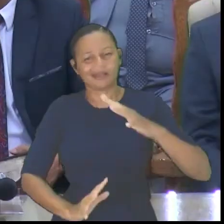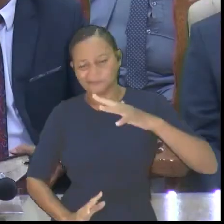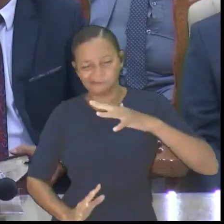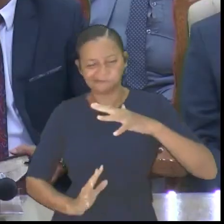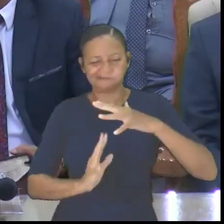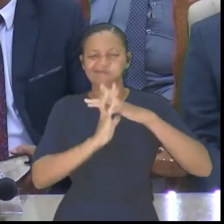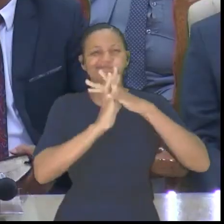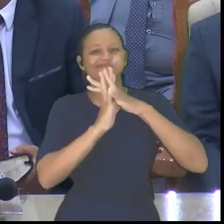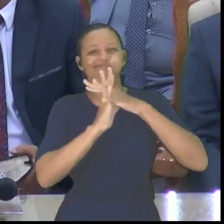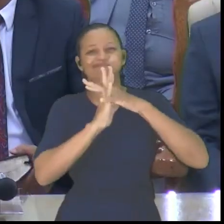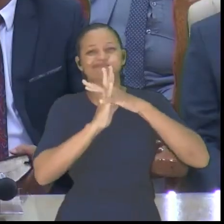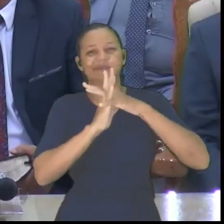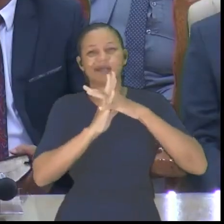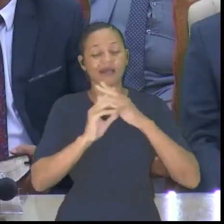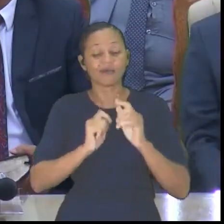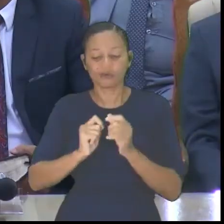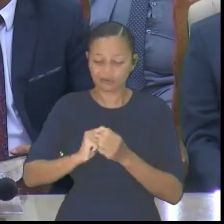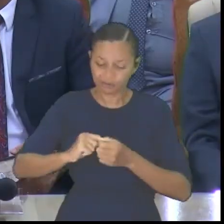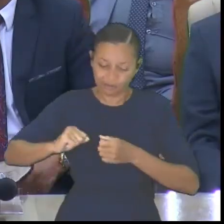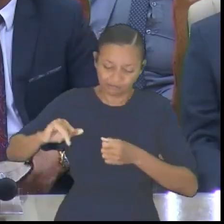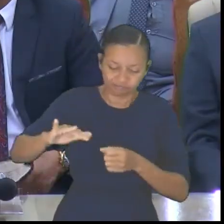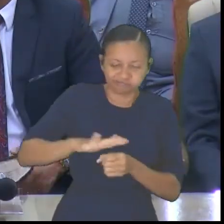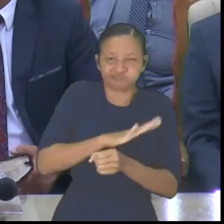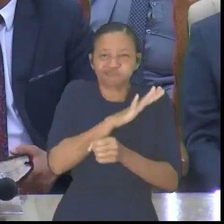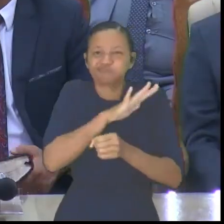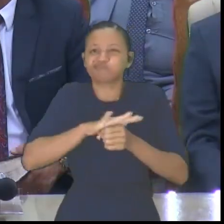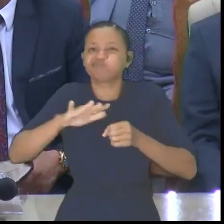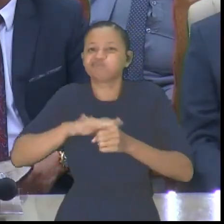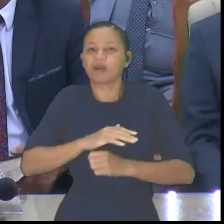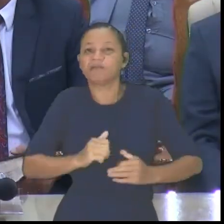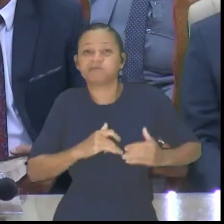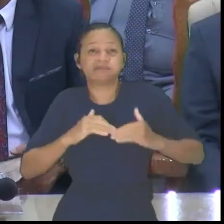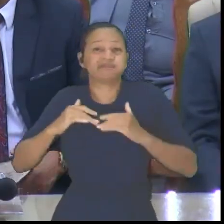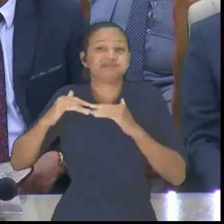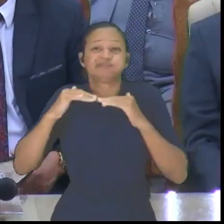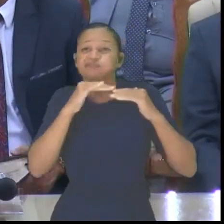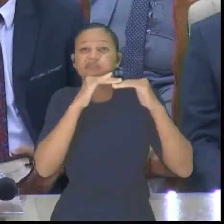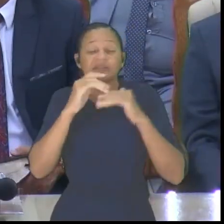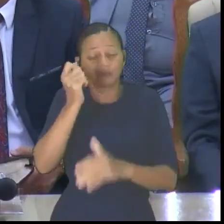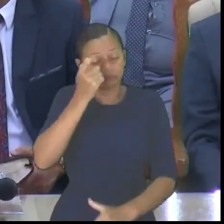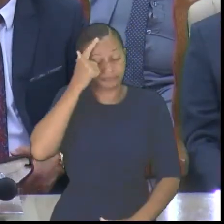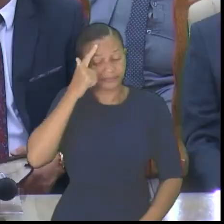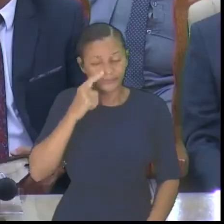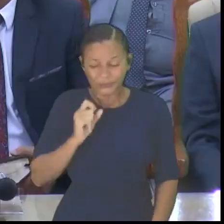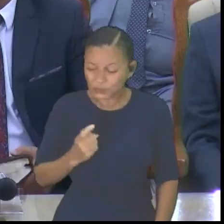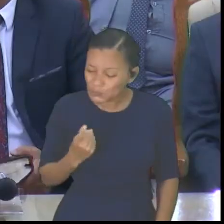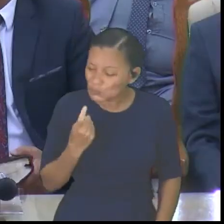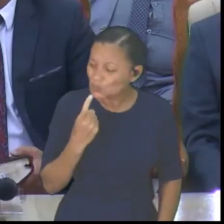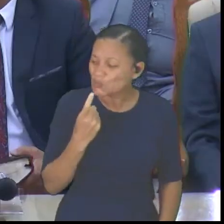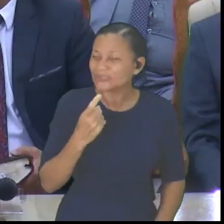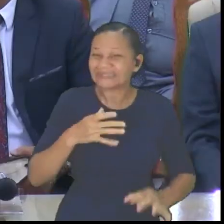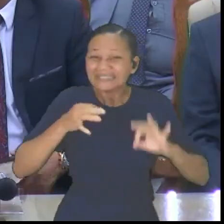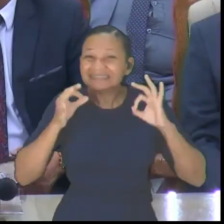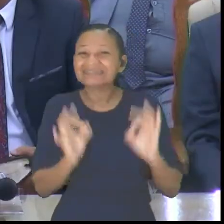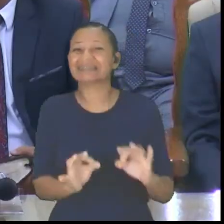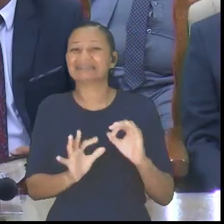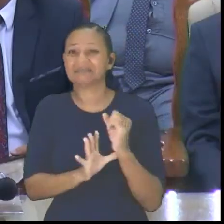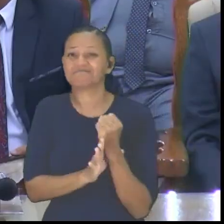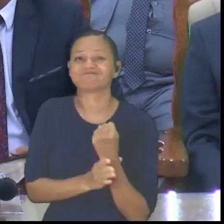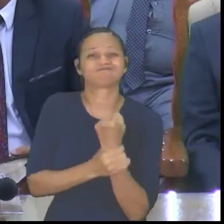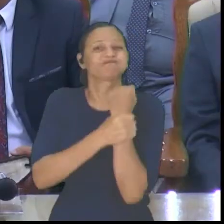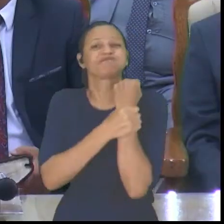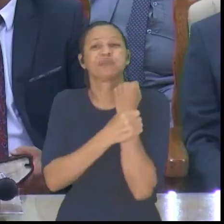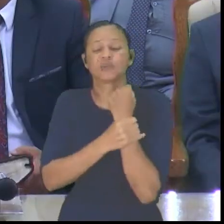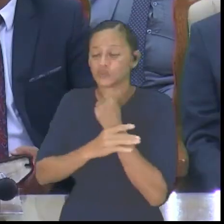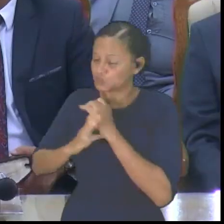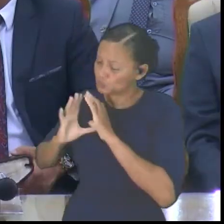do transbordar da sua vocação, porque a única garantia que nós temos diante disso tudo,